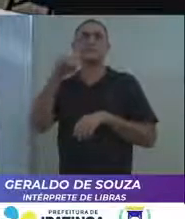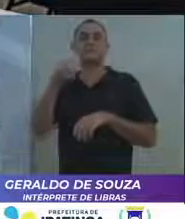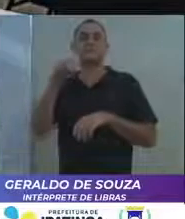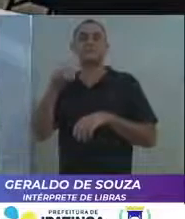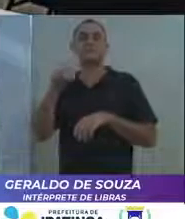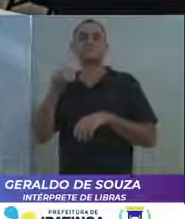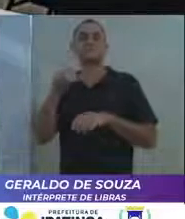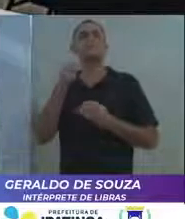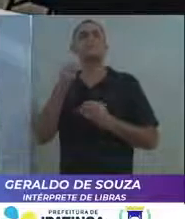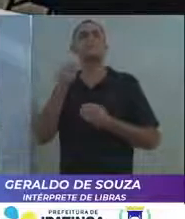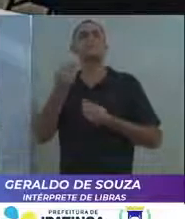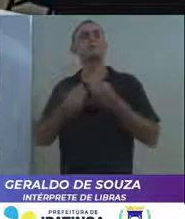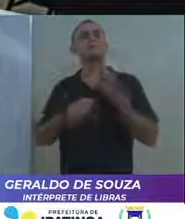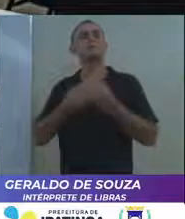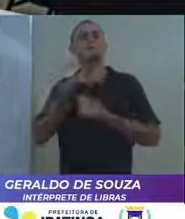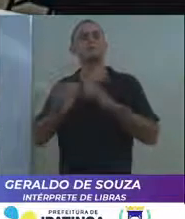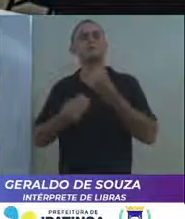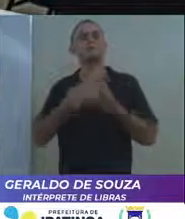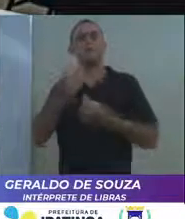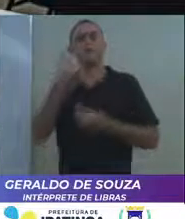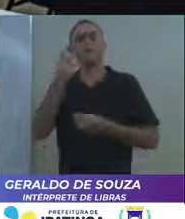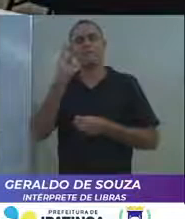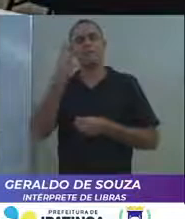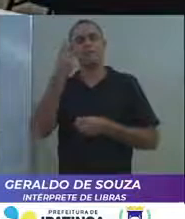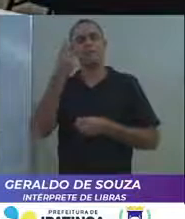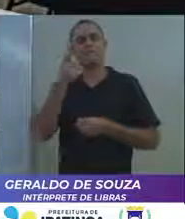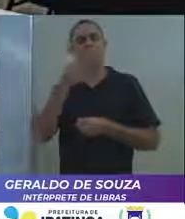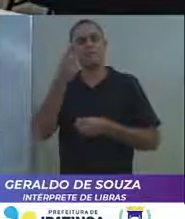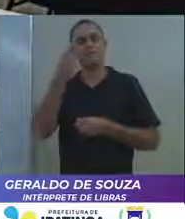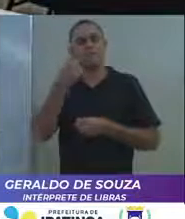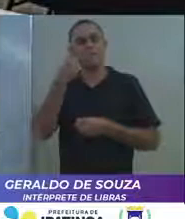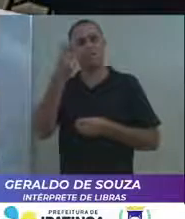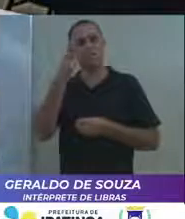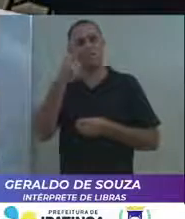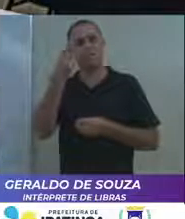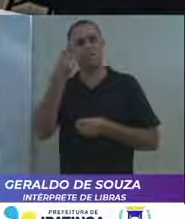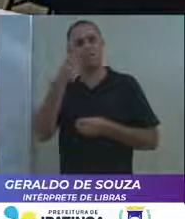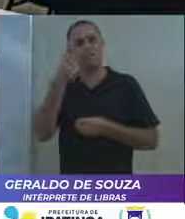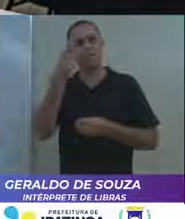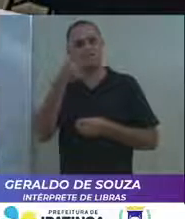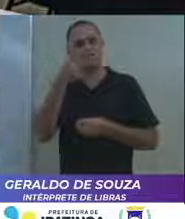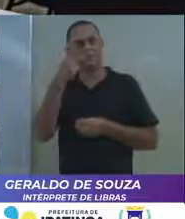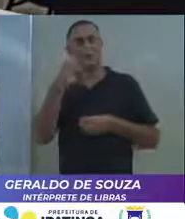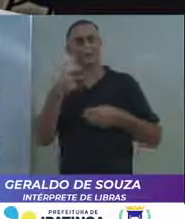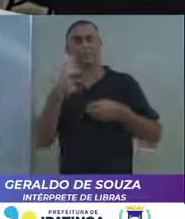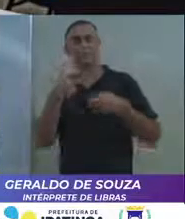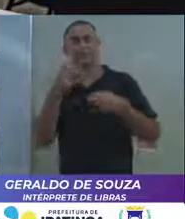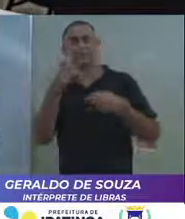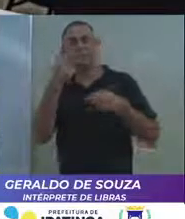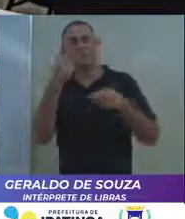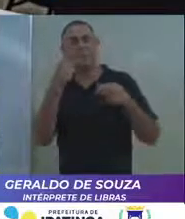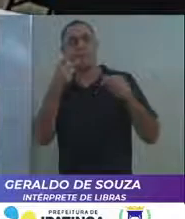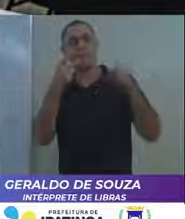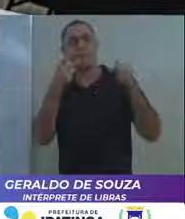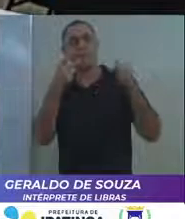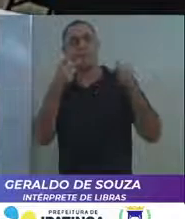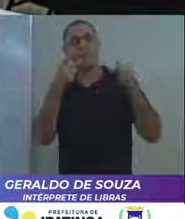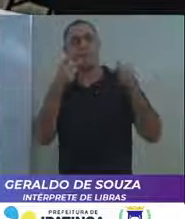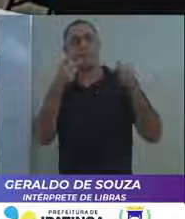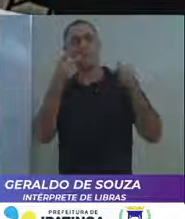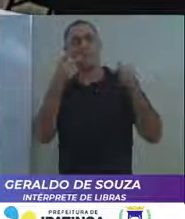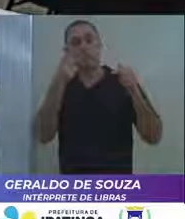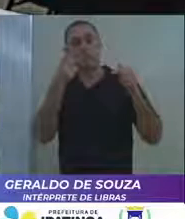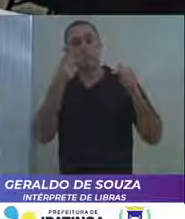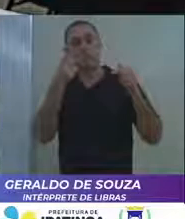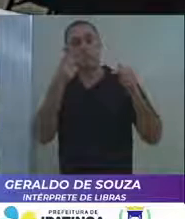sugere? Um tempo de fala de 7 minutos, 2, 3